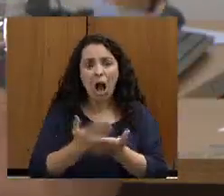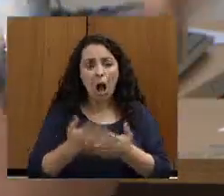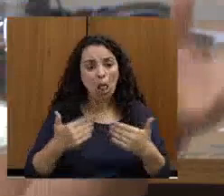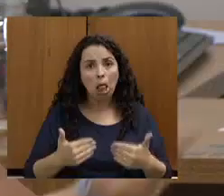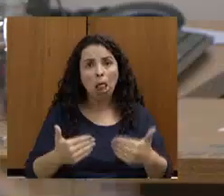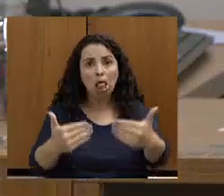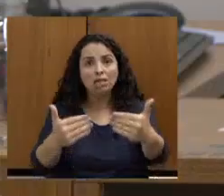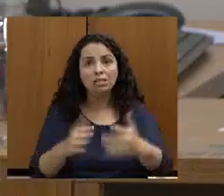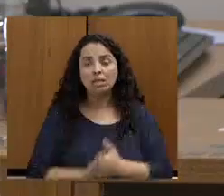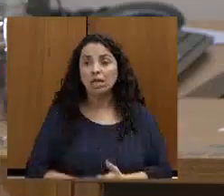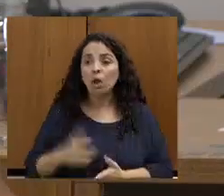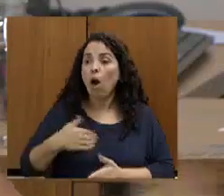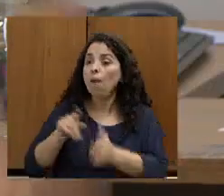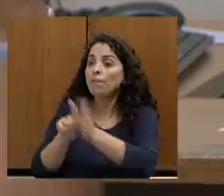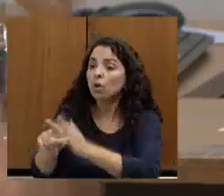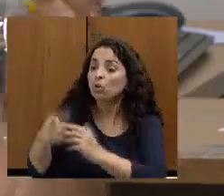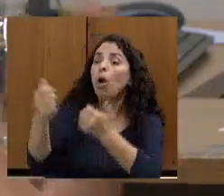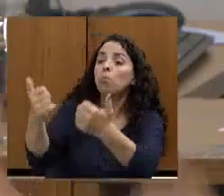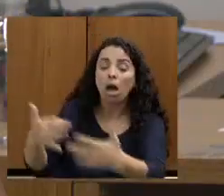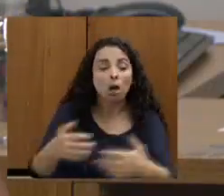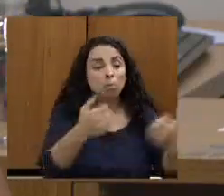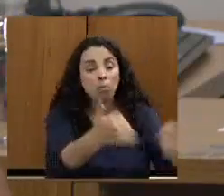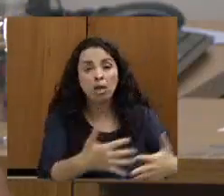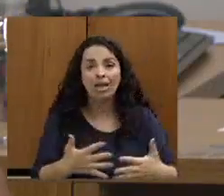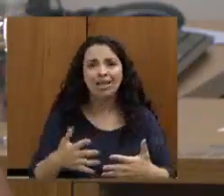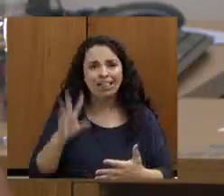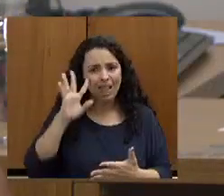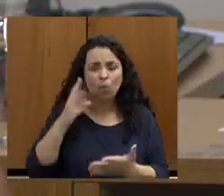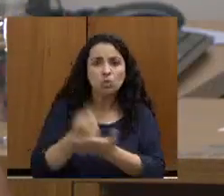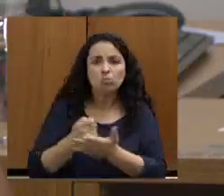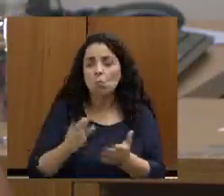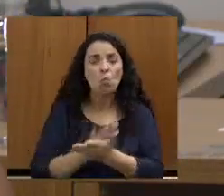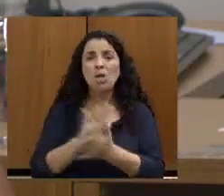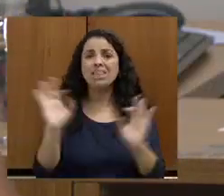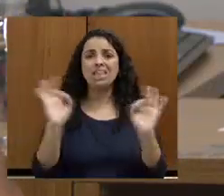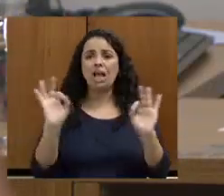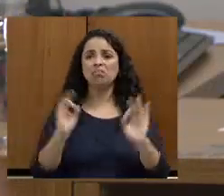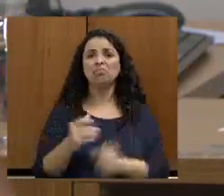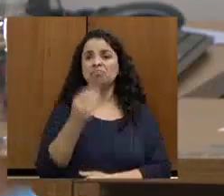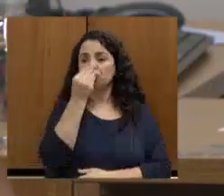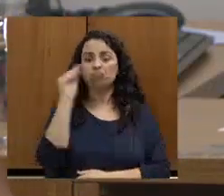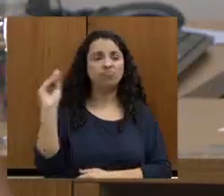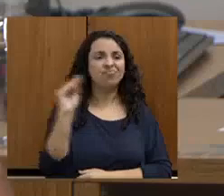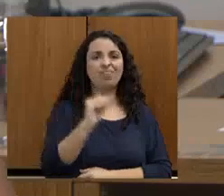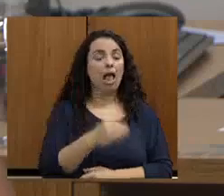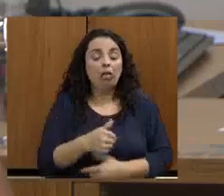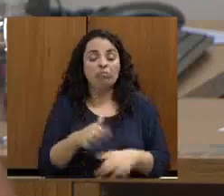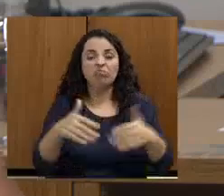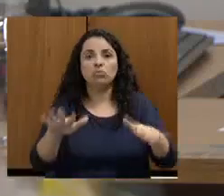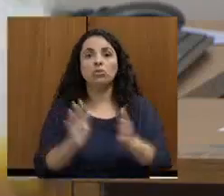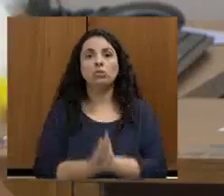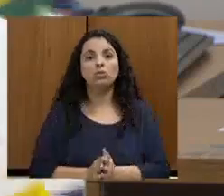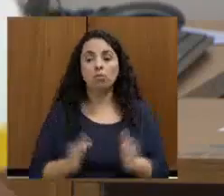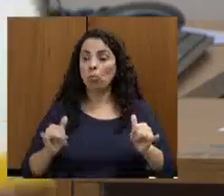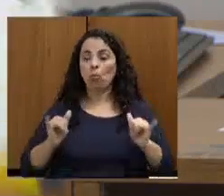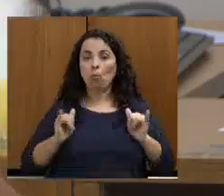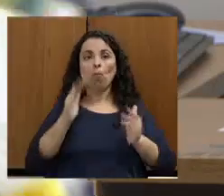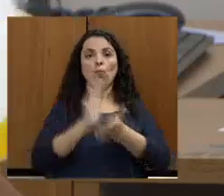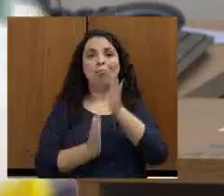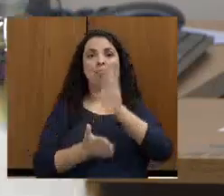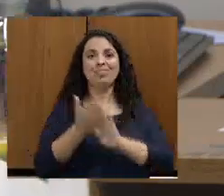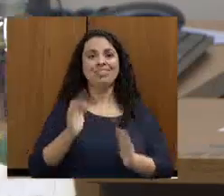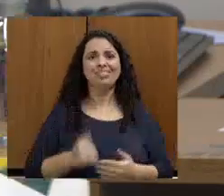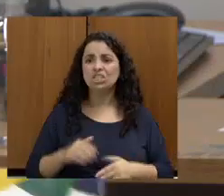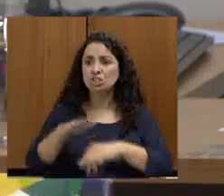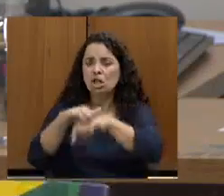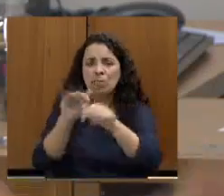ouvir aqueles alunos, sem, de fato, providenciar ali e chamar as famílias para conversar. E o ECA, foi